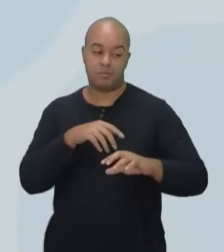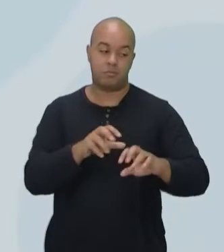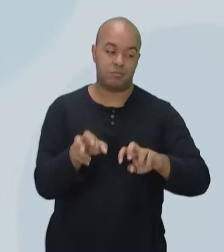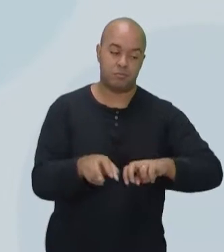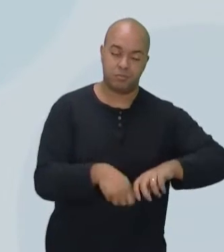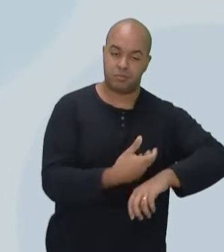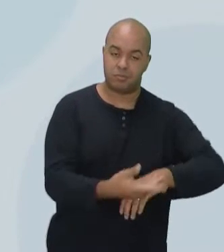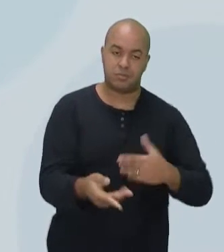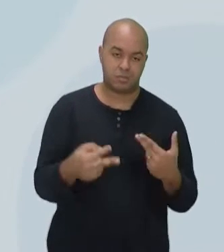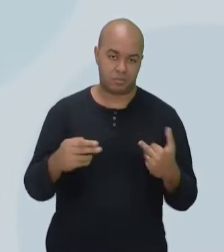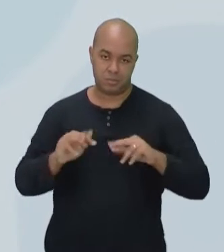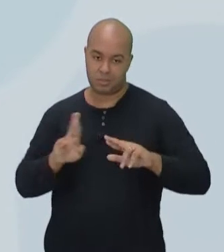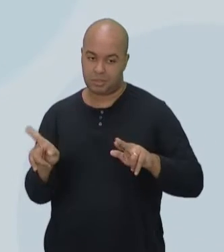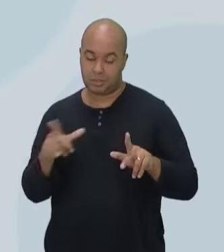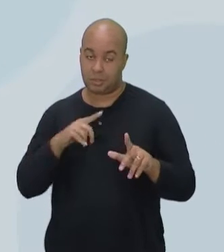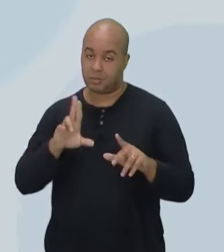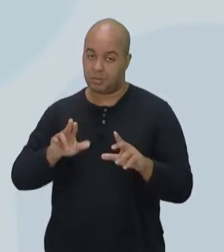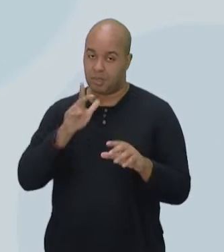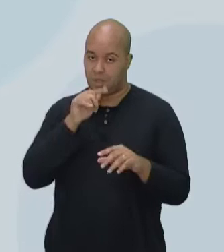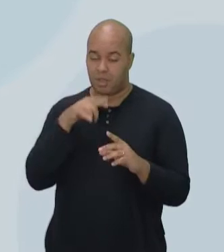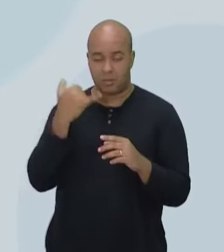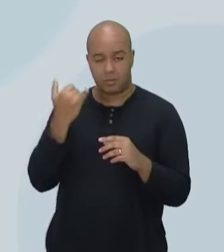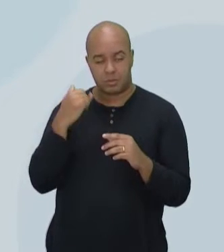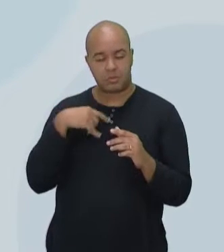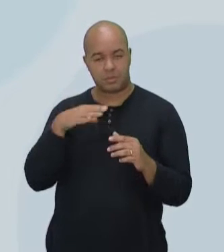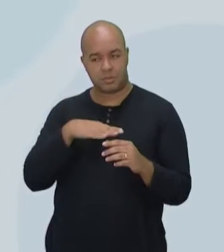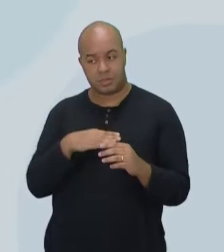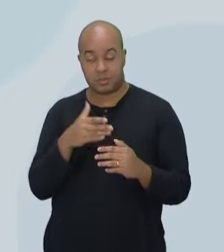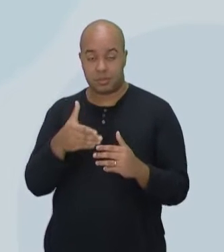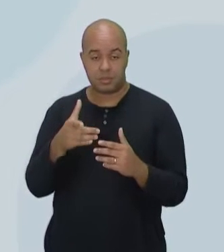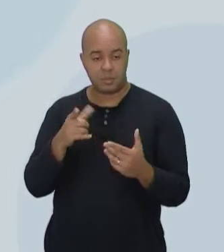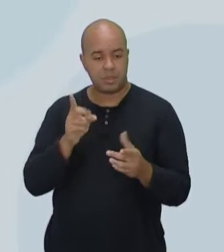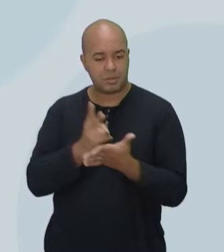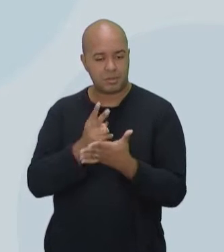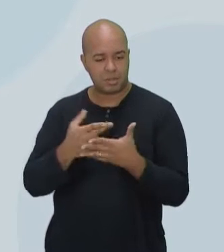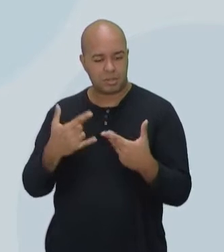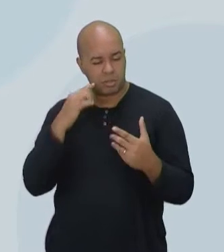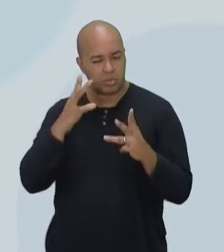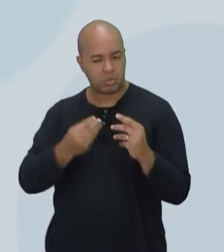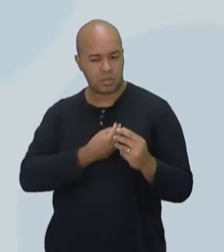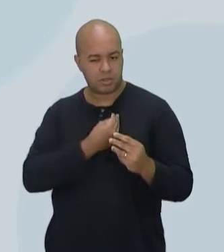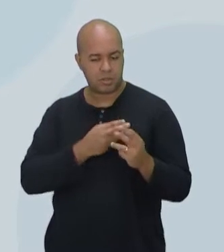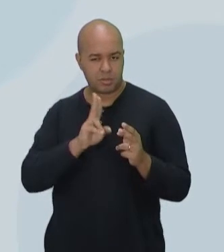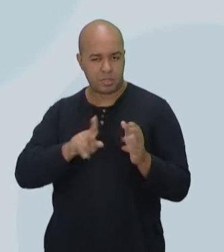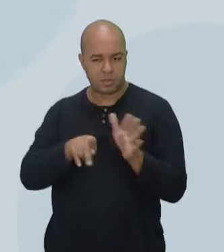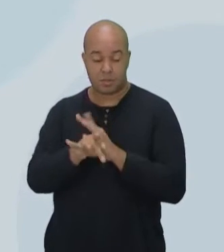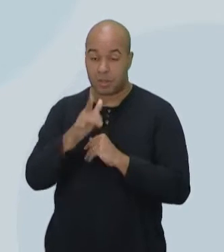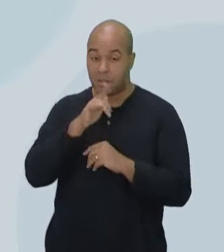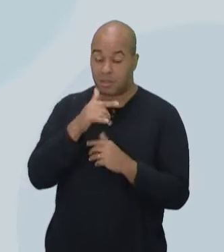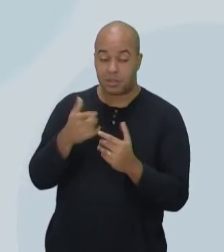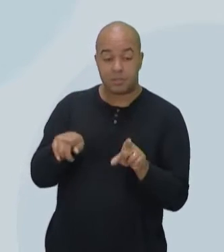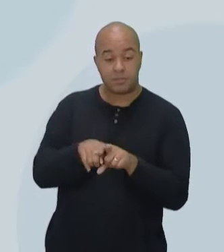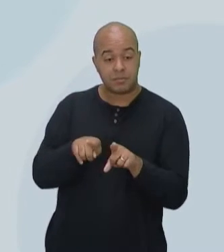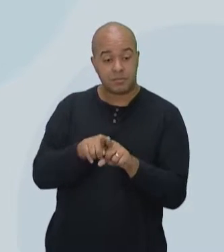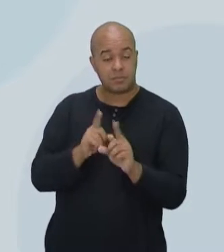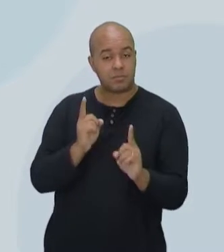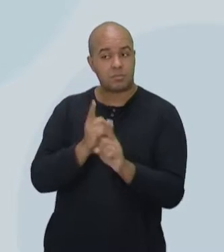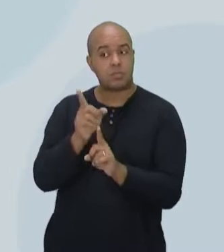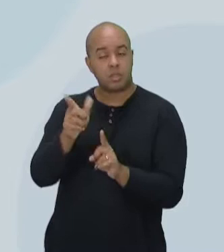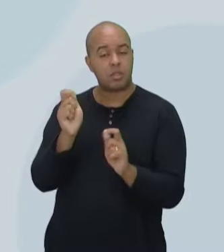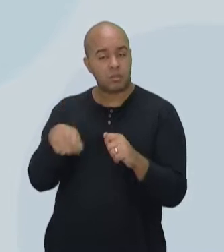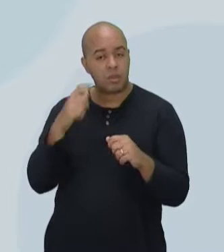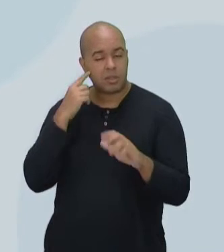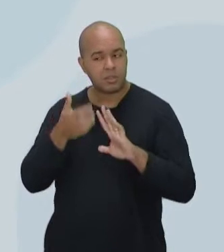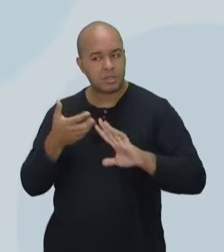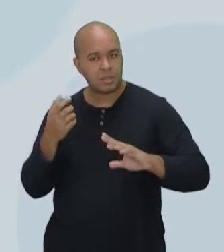nós temos a utilização da água que é importante, da cidade ao campo. Todo onde tem ser vivo tem necessidade da utilização da água e daquilo que nós podemos